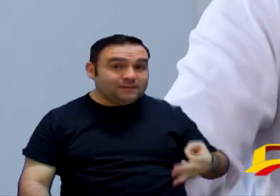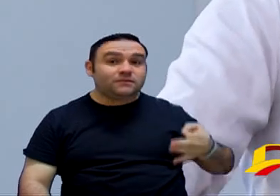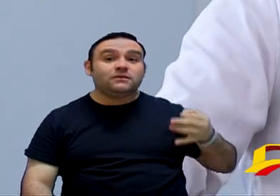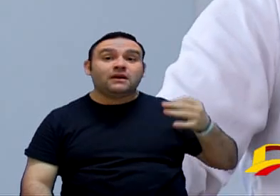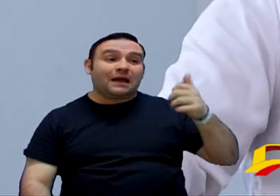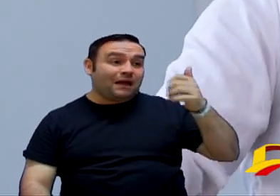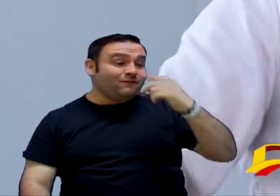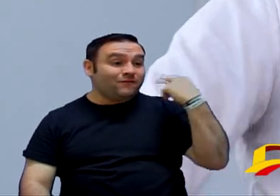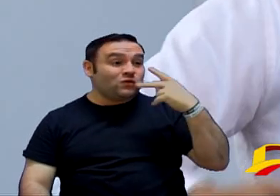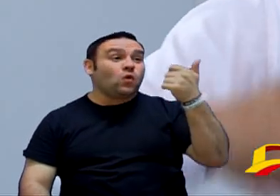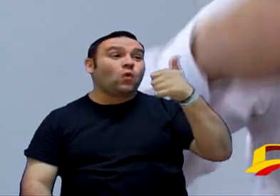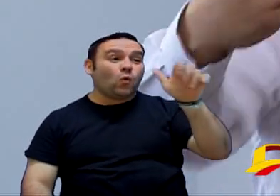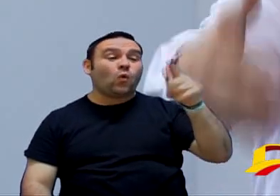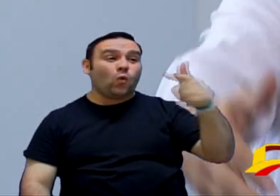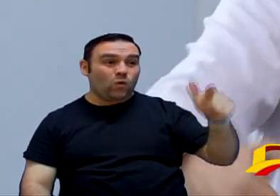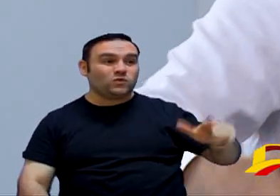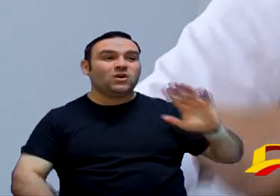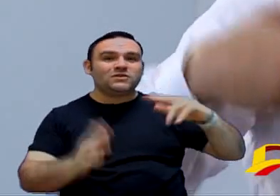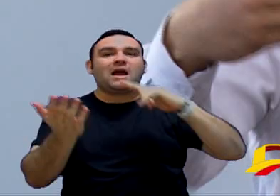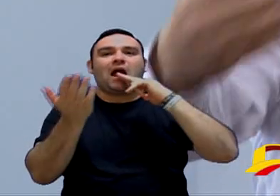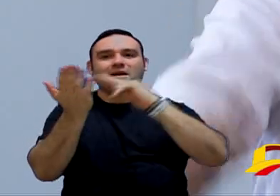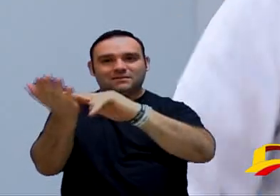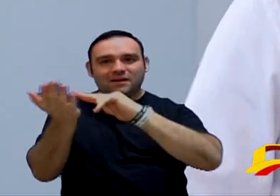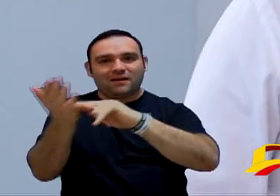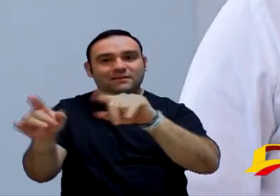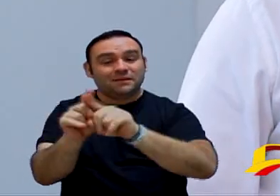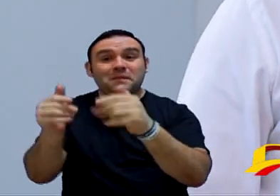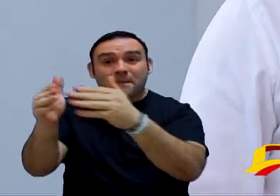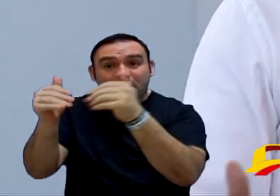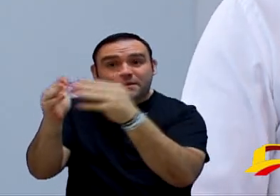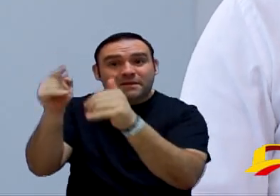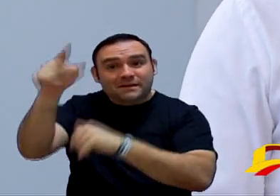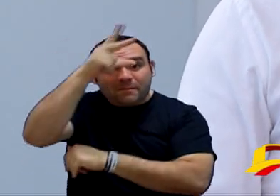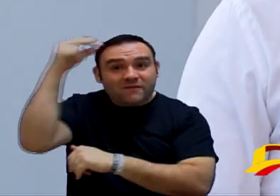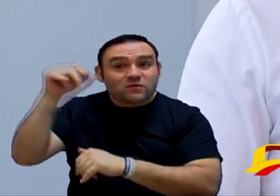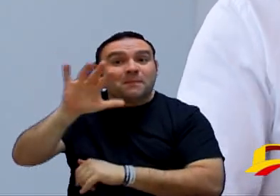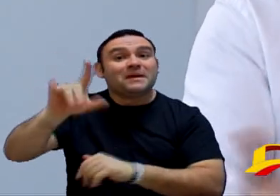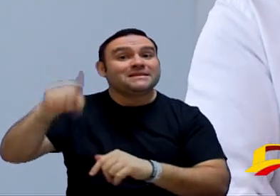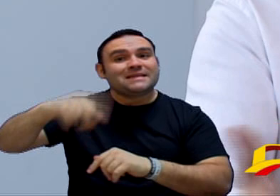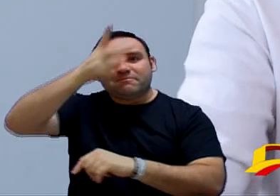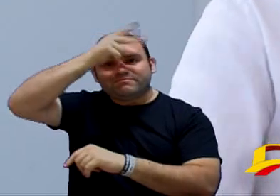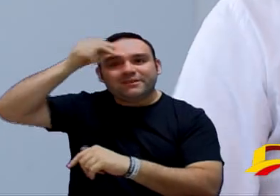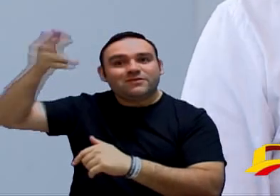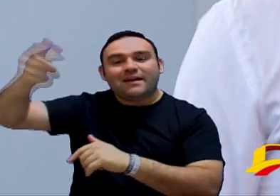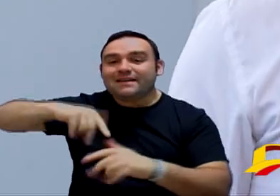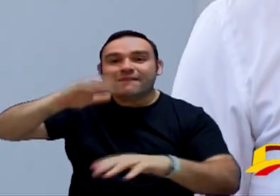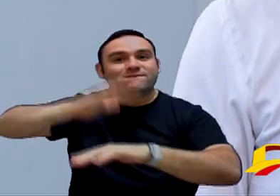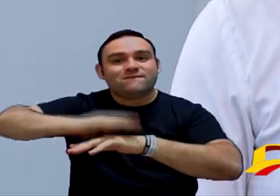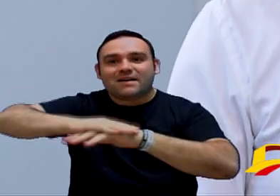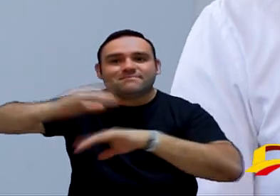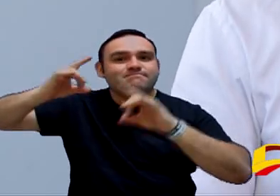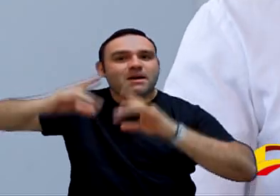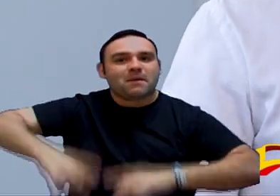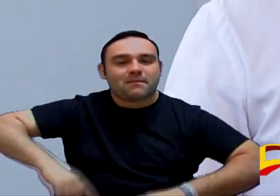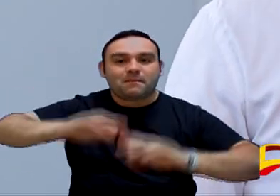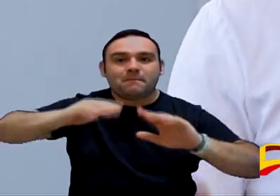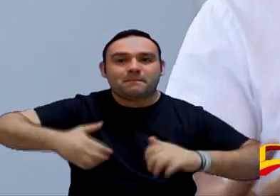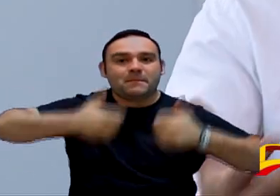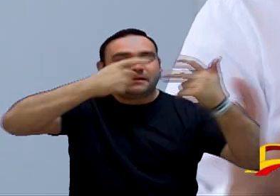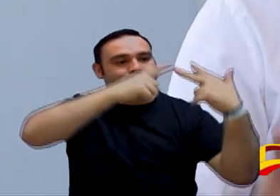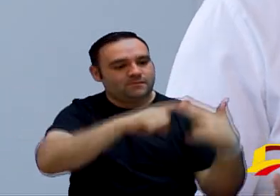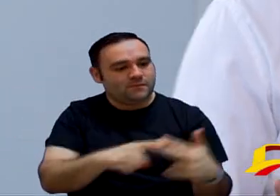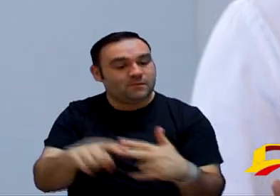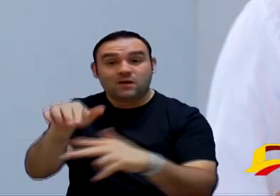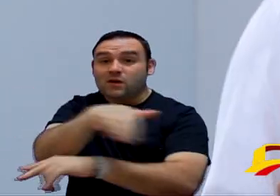10 outros vereadores também já mandaram Ofício e mandaram a indicação então pedindo a questão é o poder executivo Quem realiza essa essa fase essas melhorias